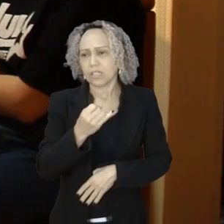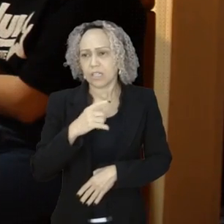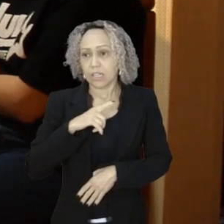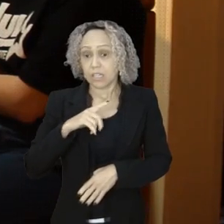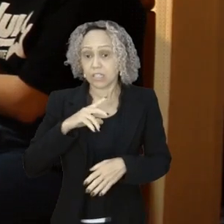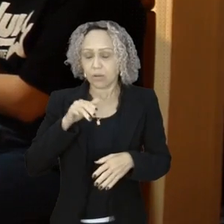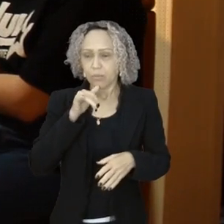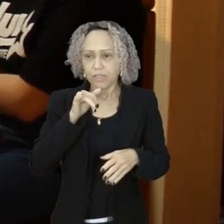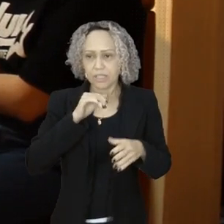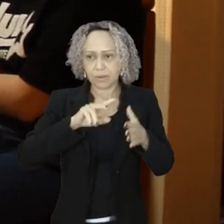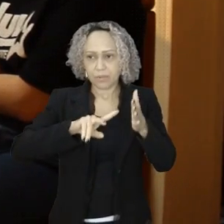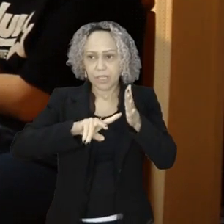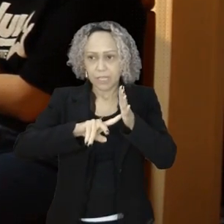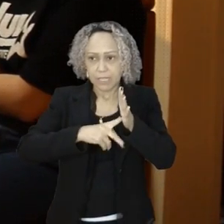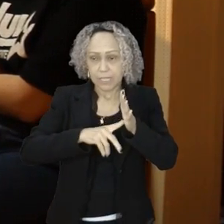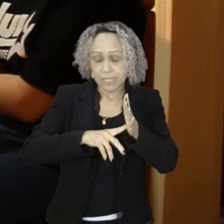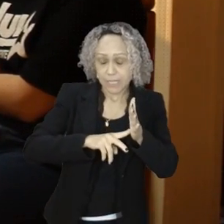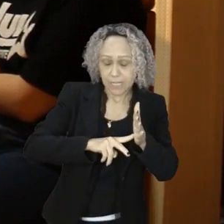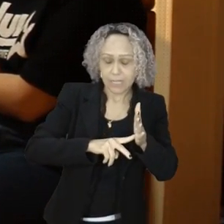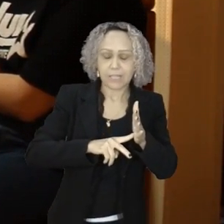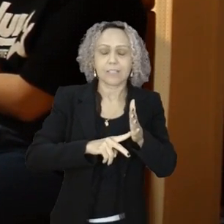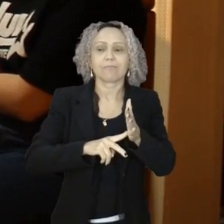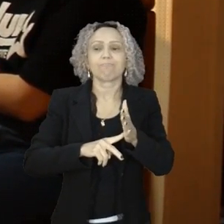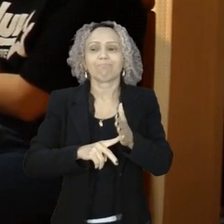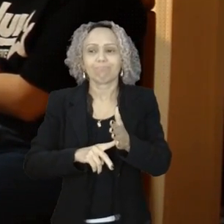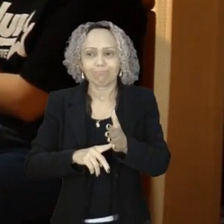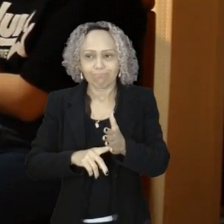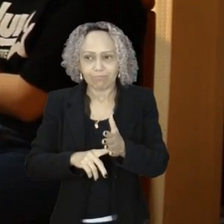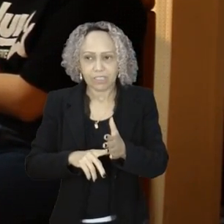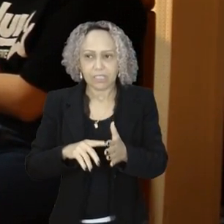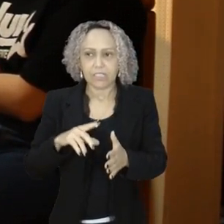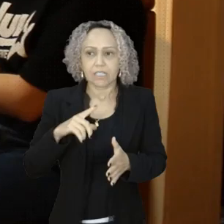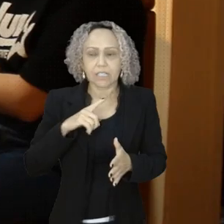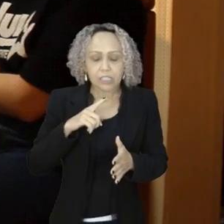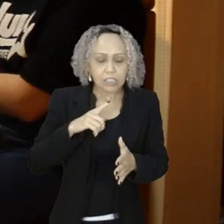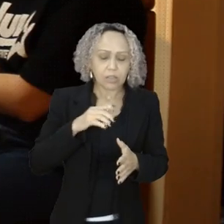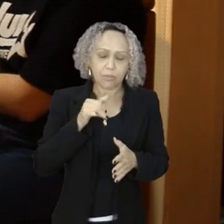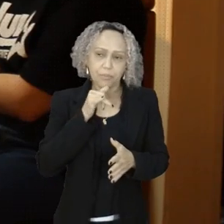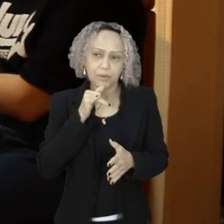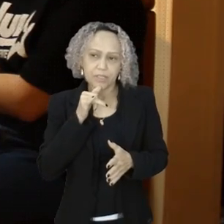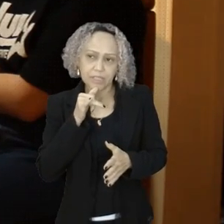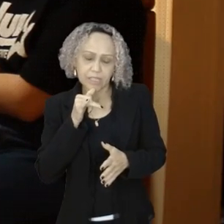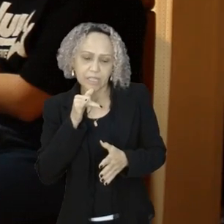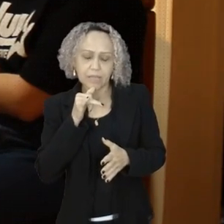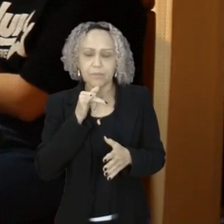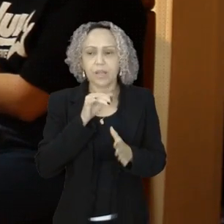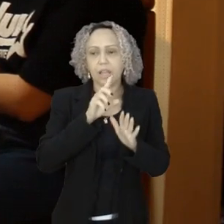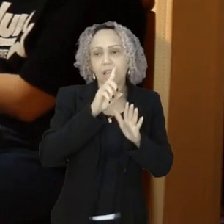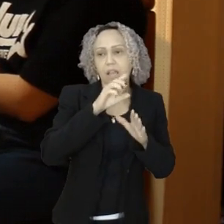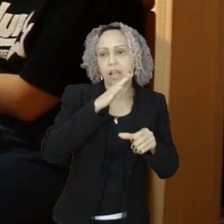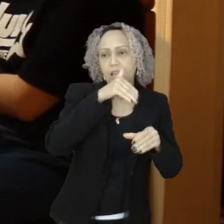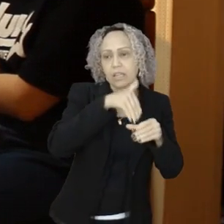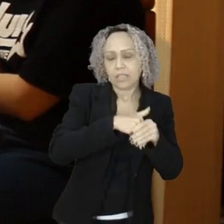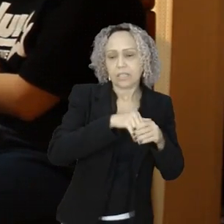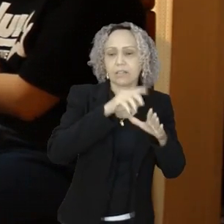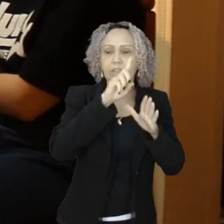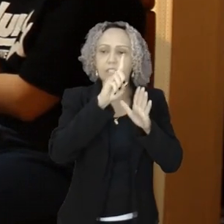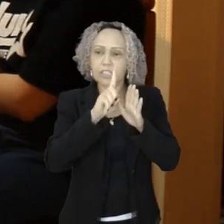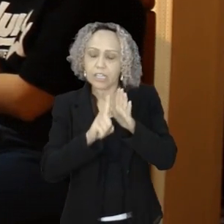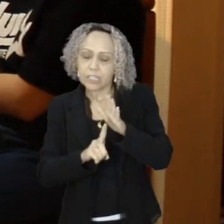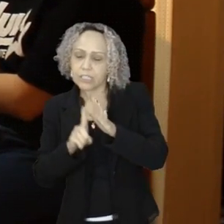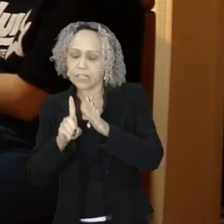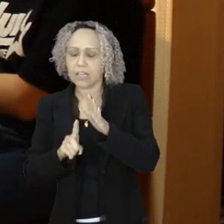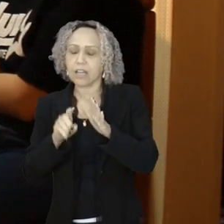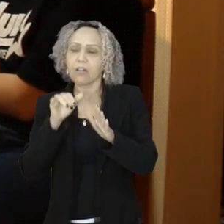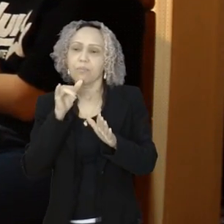direções acomodadas no regime, né? Tinham várias formas de cooptar essas direções, a representação da justiça do